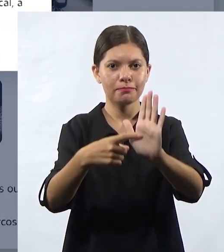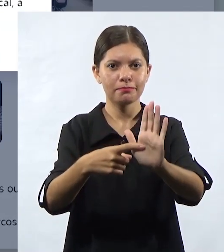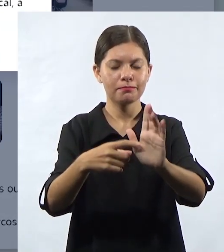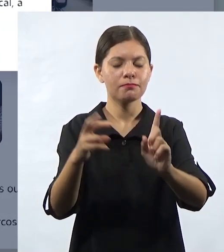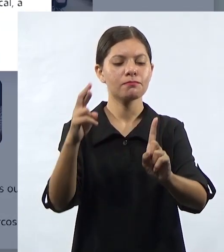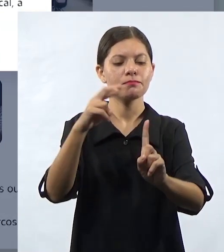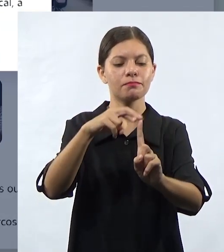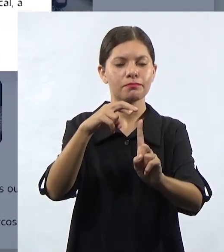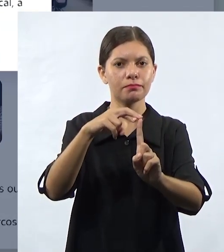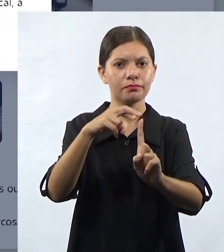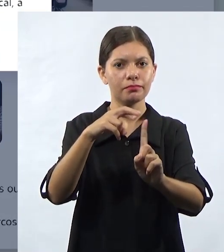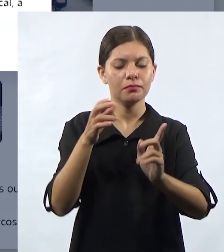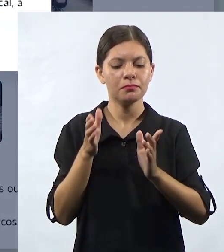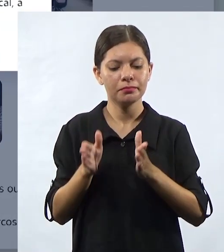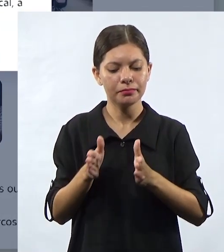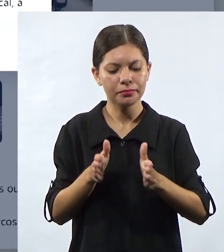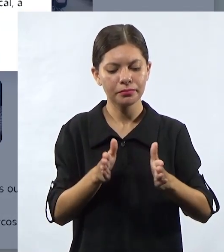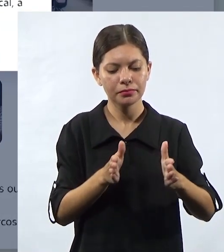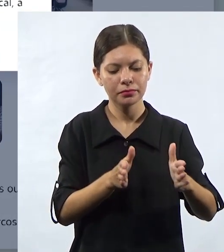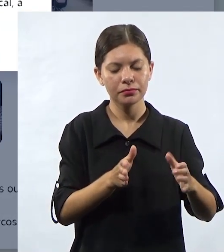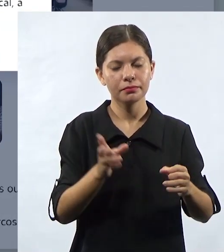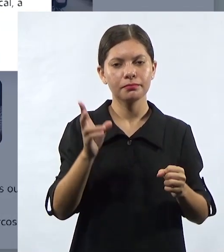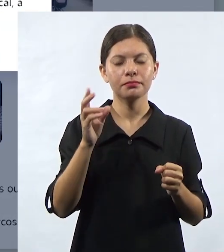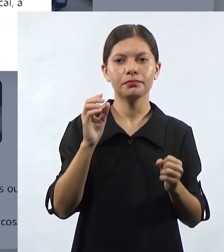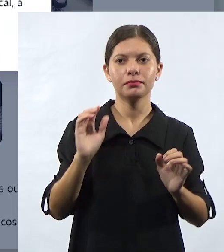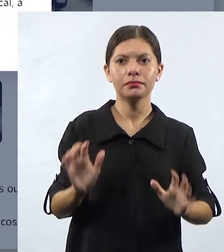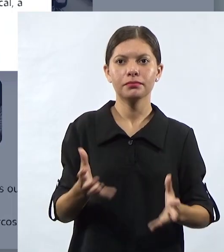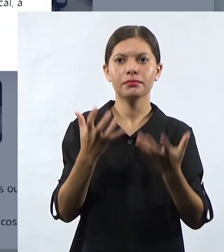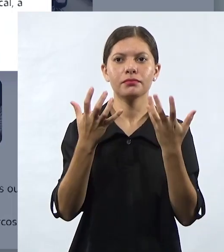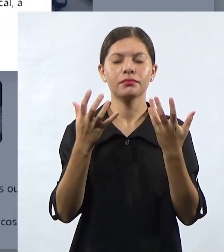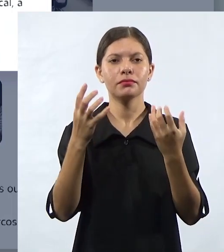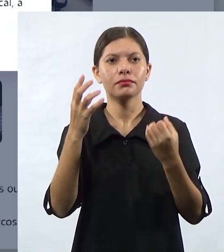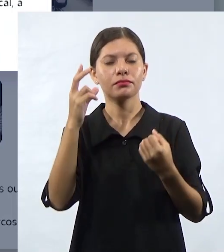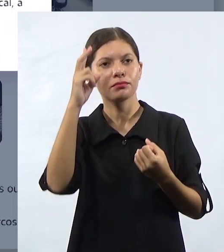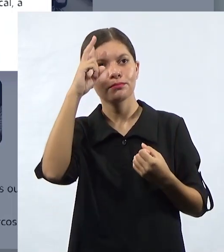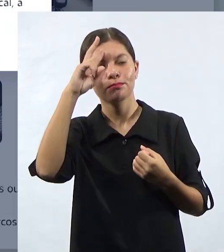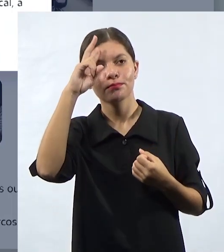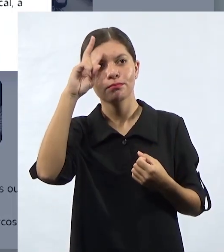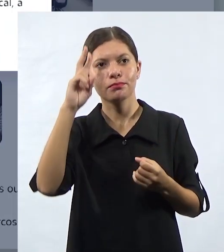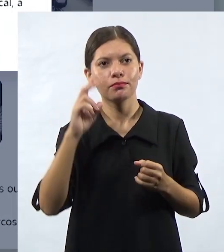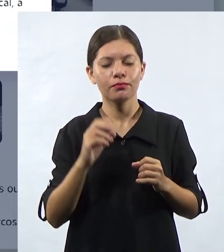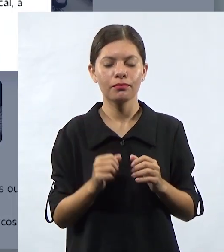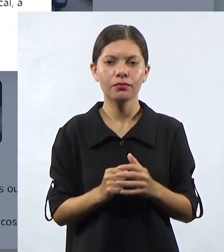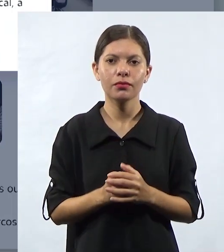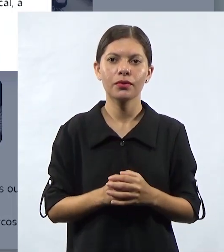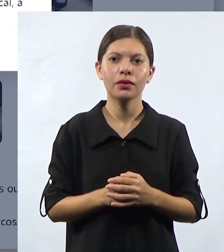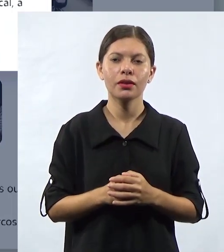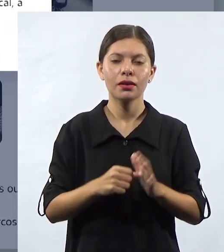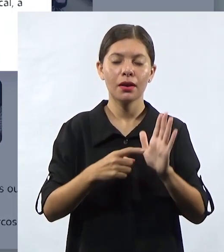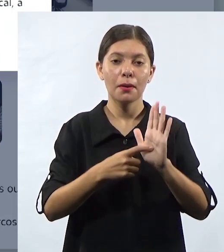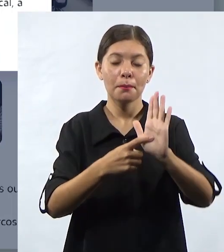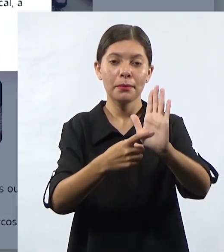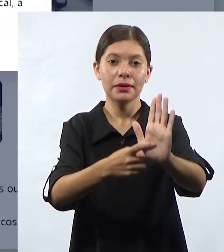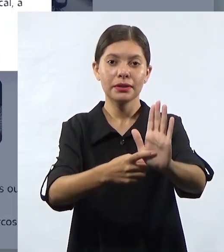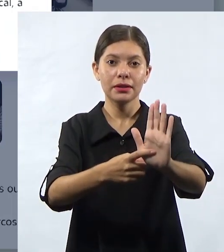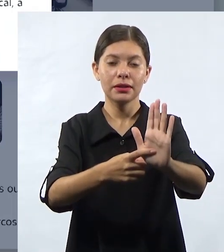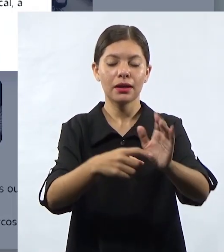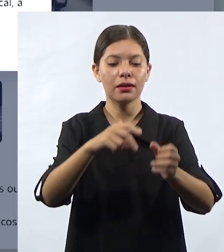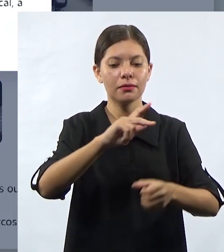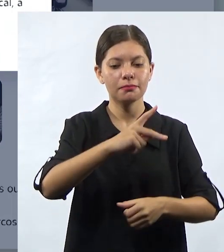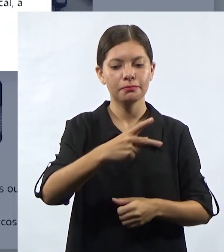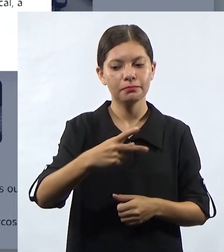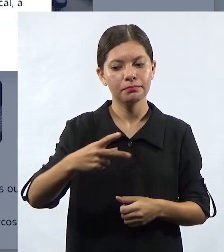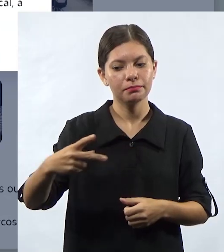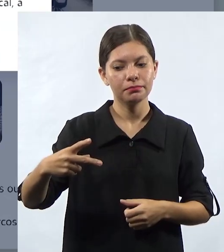representação de uma sequência cronológica de eventos de uma história, um processo ou um histórico. Então, ela tem que ser apresentada ou em